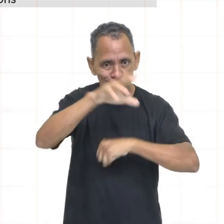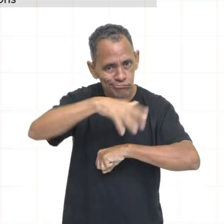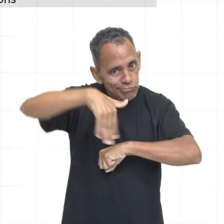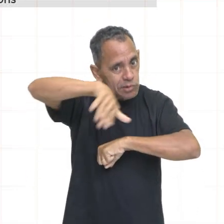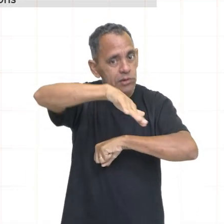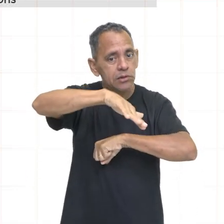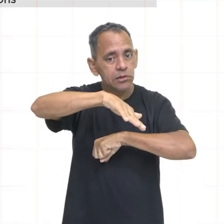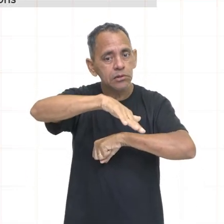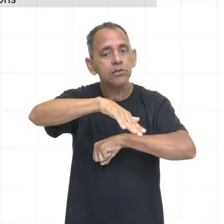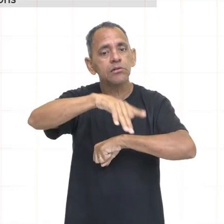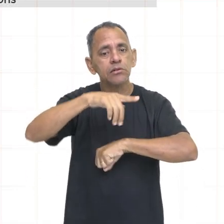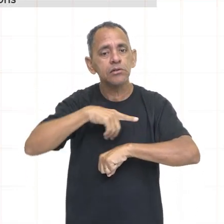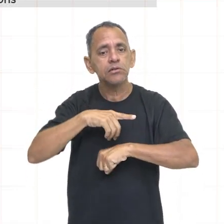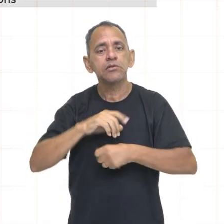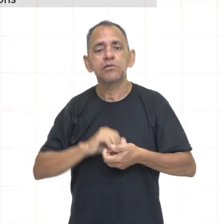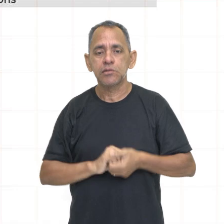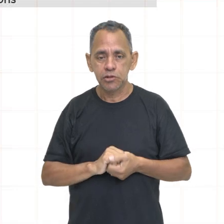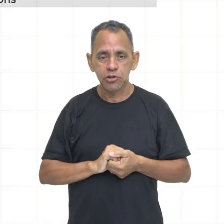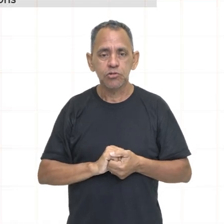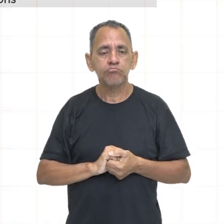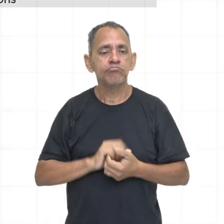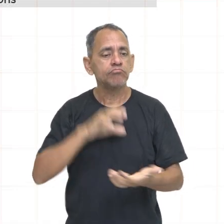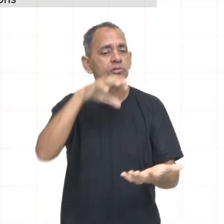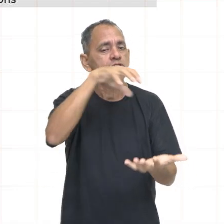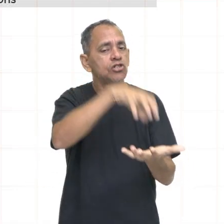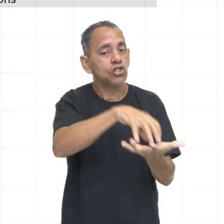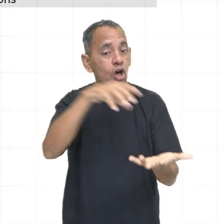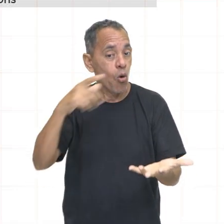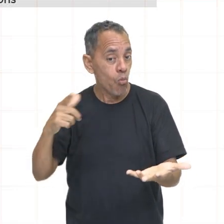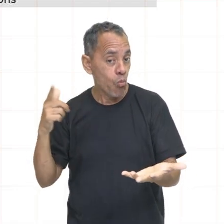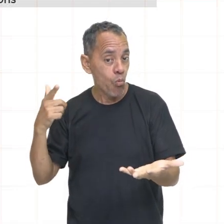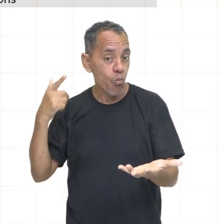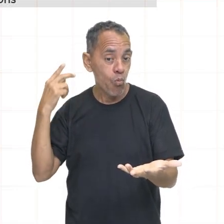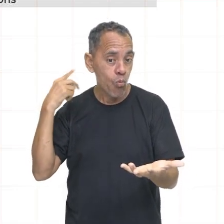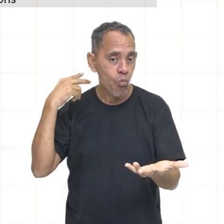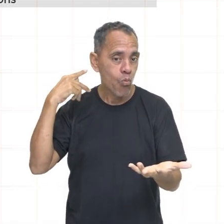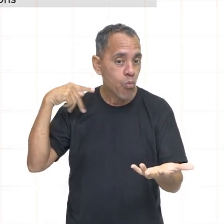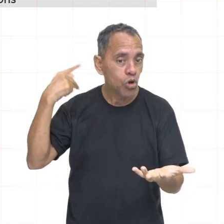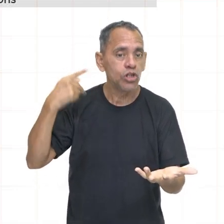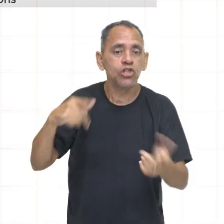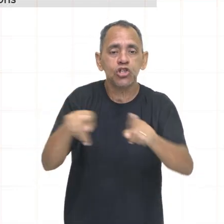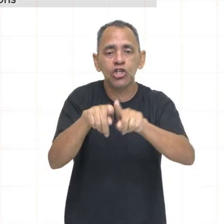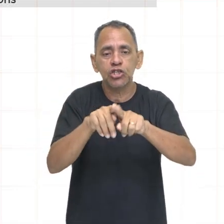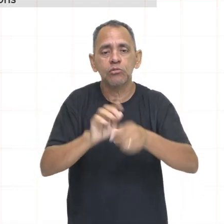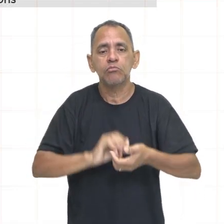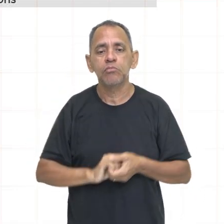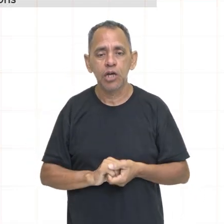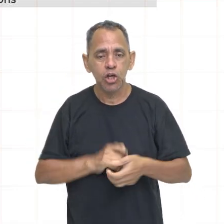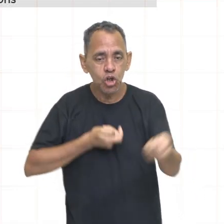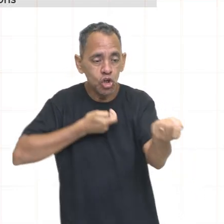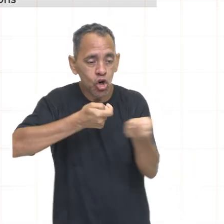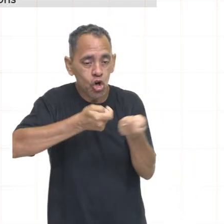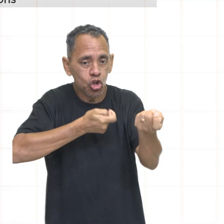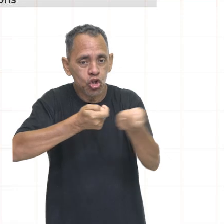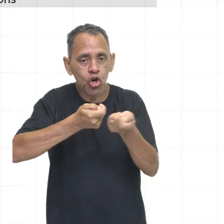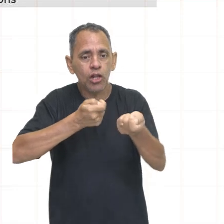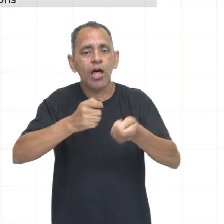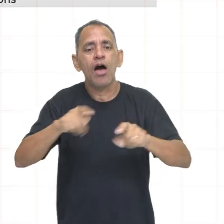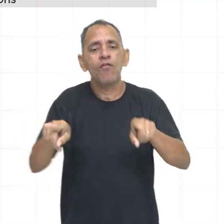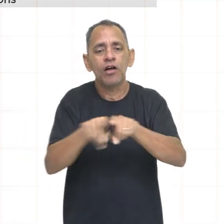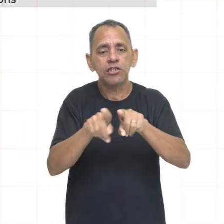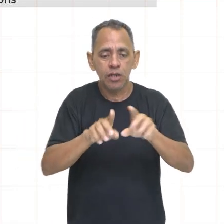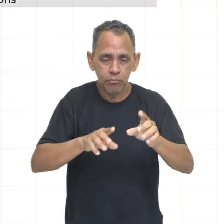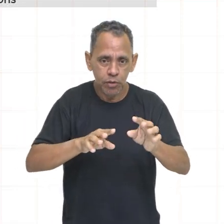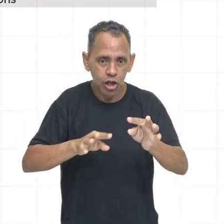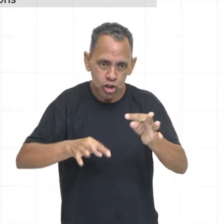seria efetuada por meio de uma política centralizadora, interventora e modernizadora. Olha só,